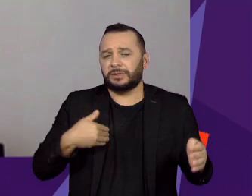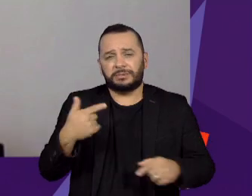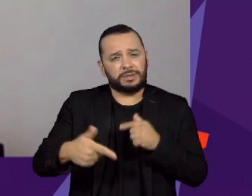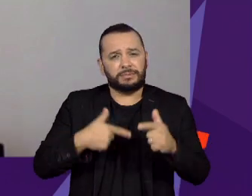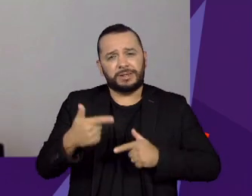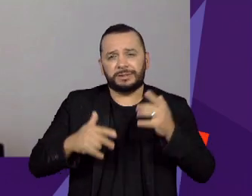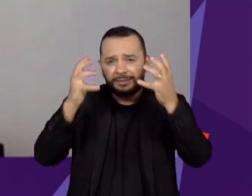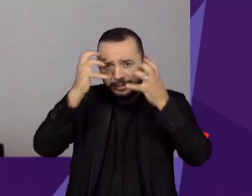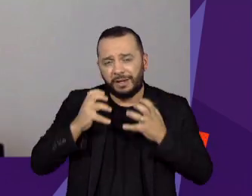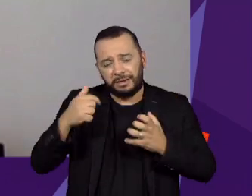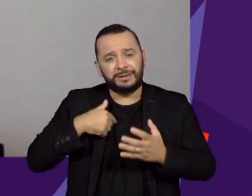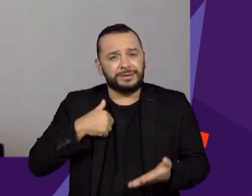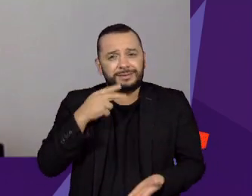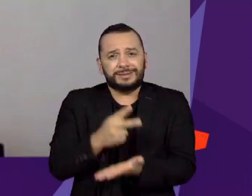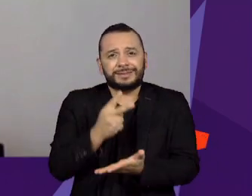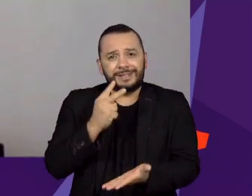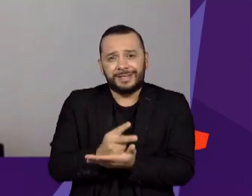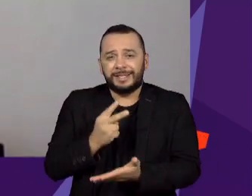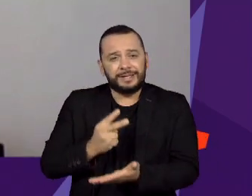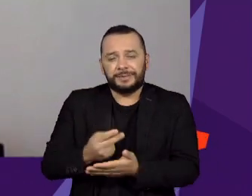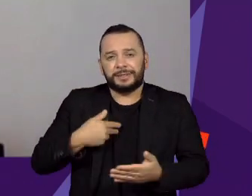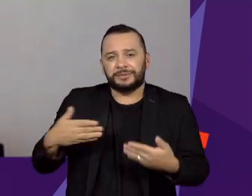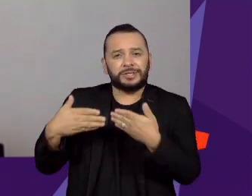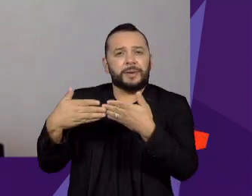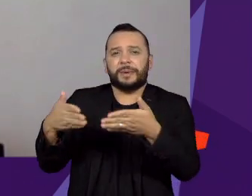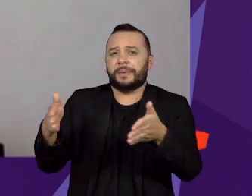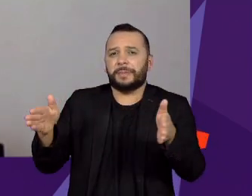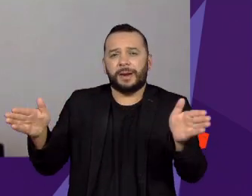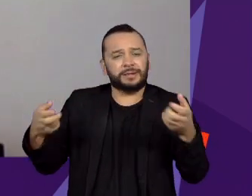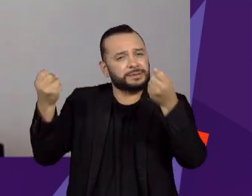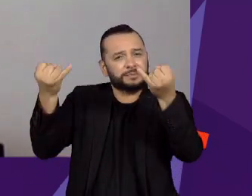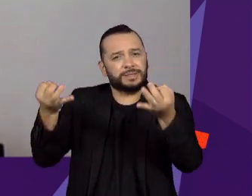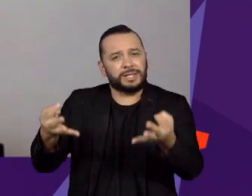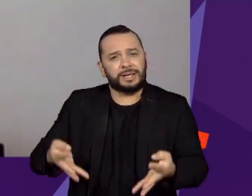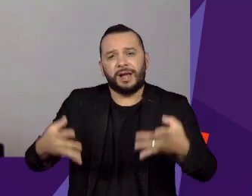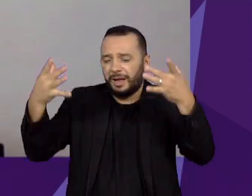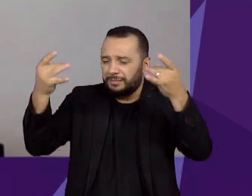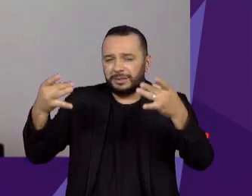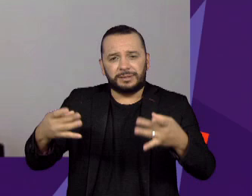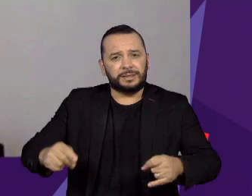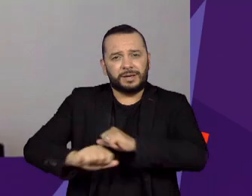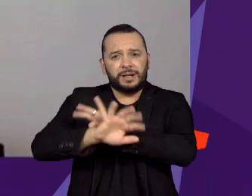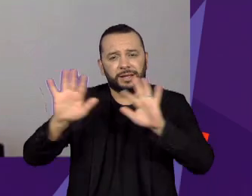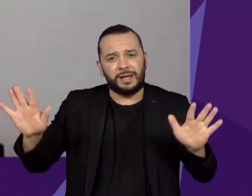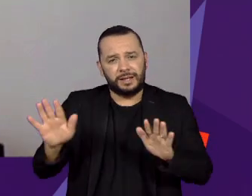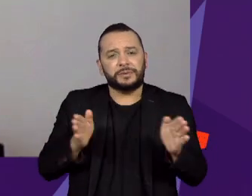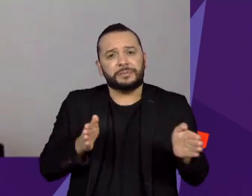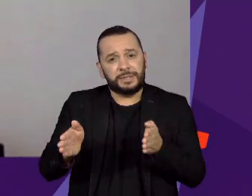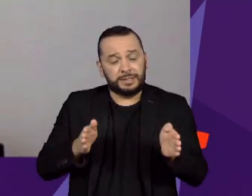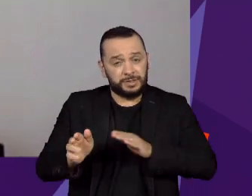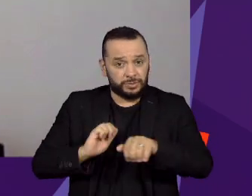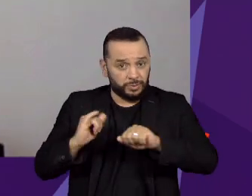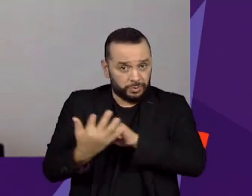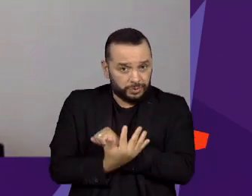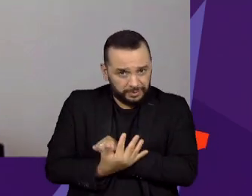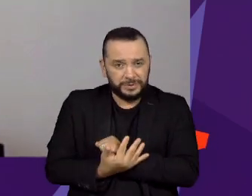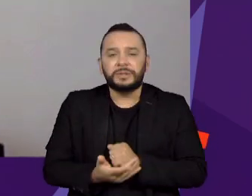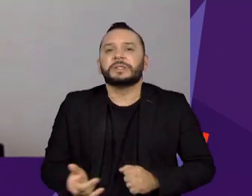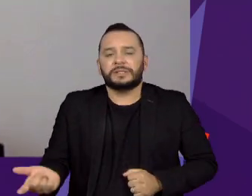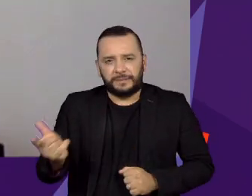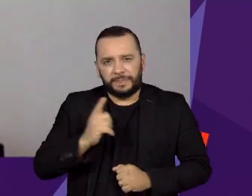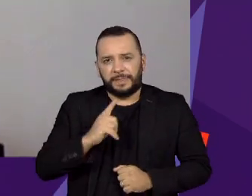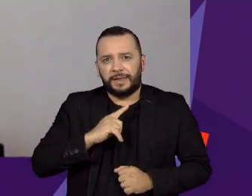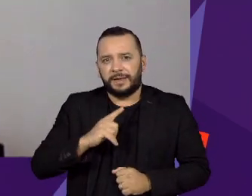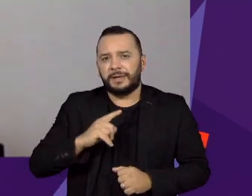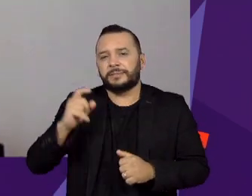Eu sempre fiz questão de abrir tudo. Eu acho que em tempos de epidemia, com tantas